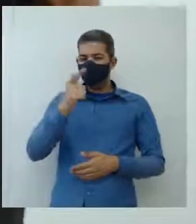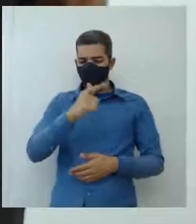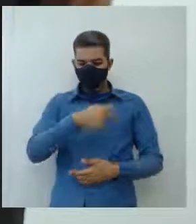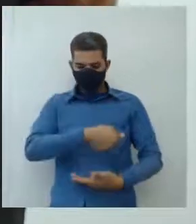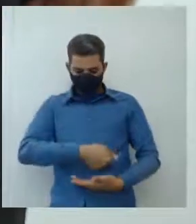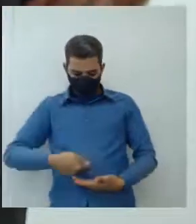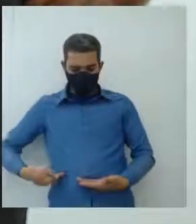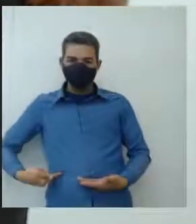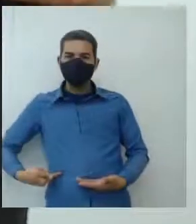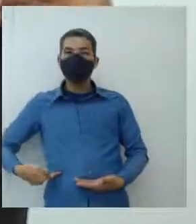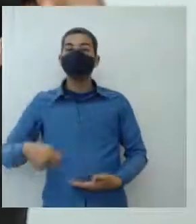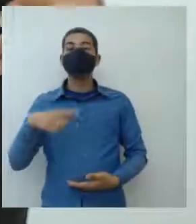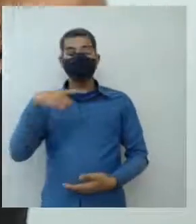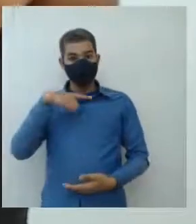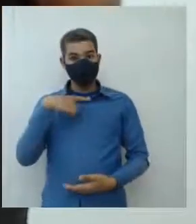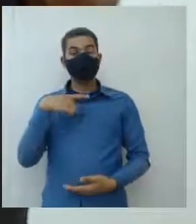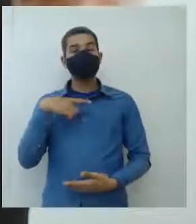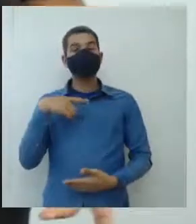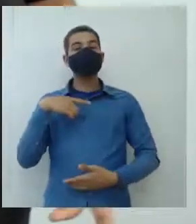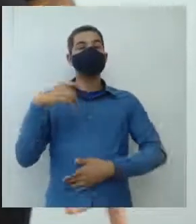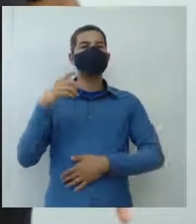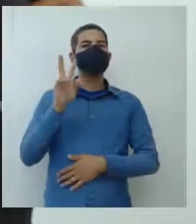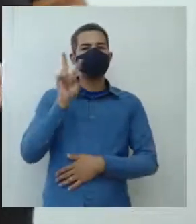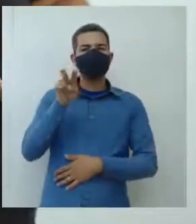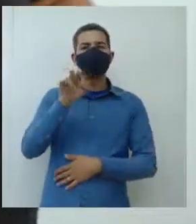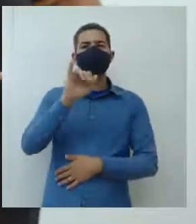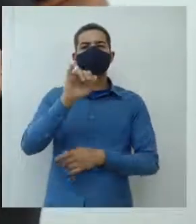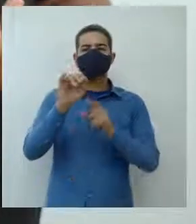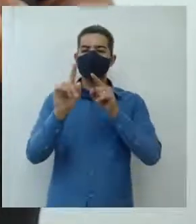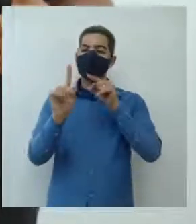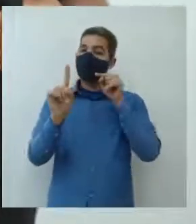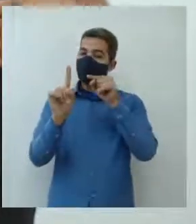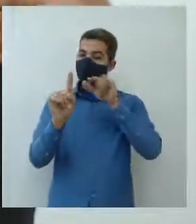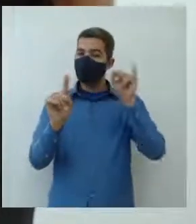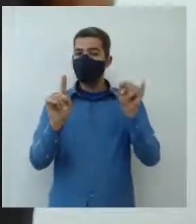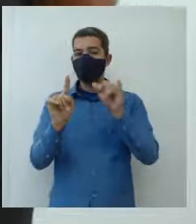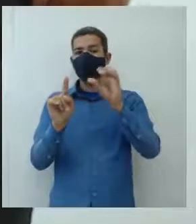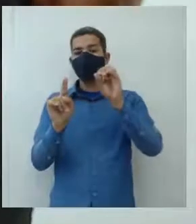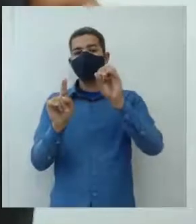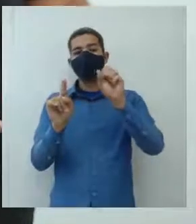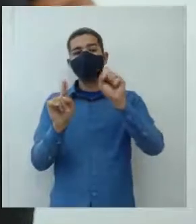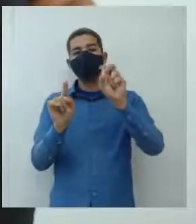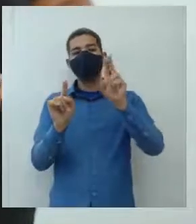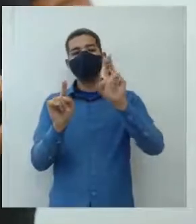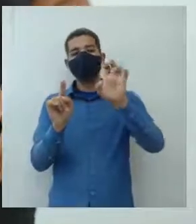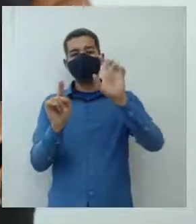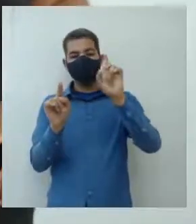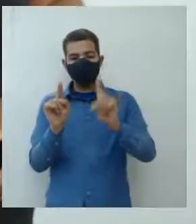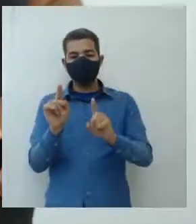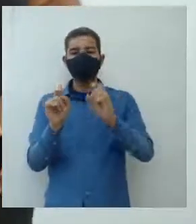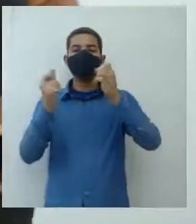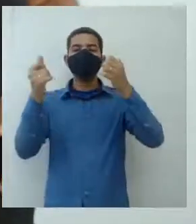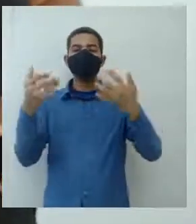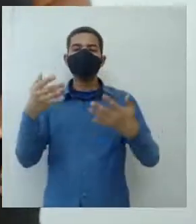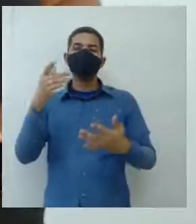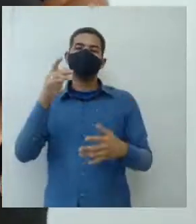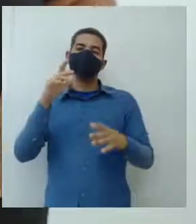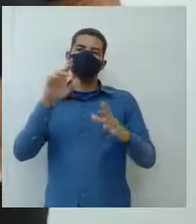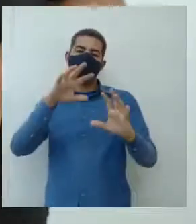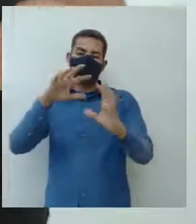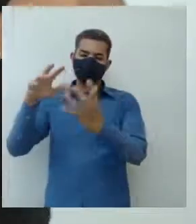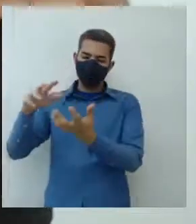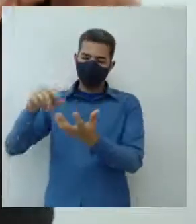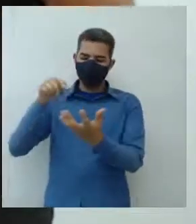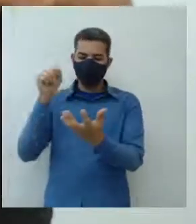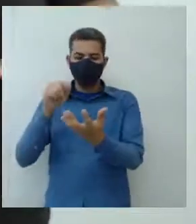e a gente vai considerar ele como uma das pessoas mais importantes diante a questão geográfica da fome no mundo.